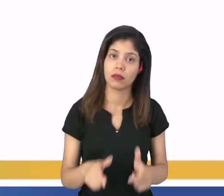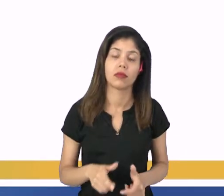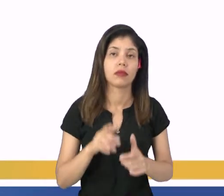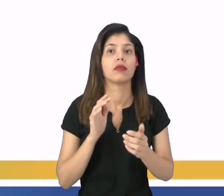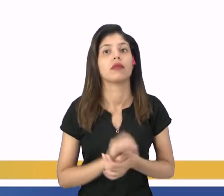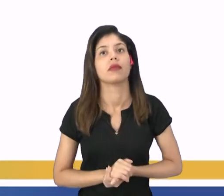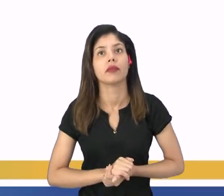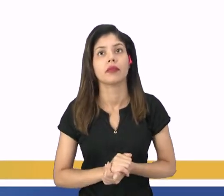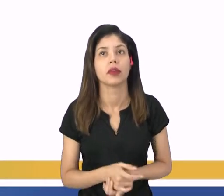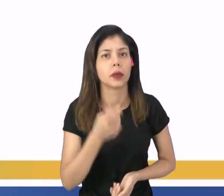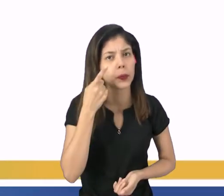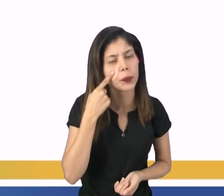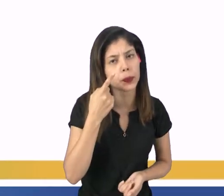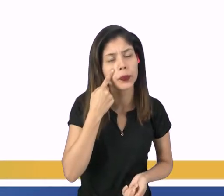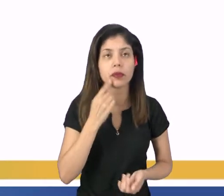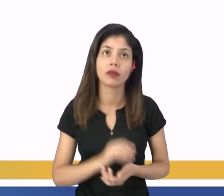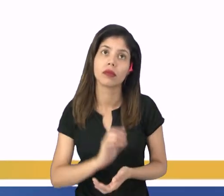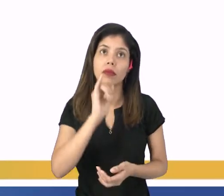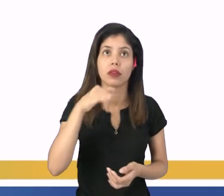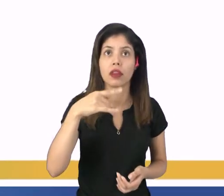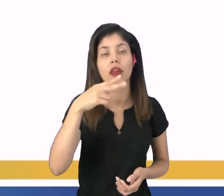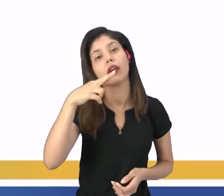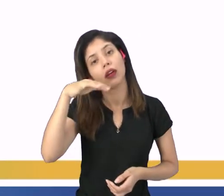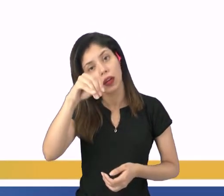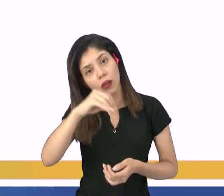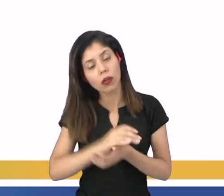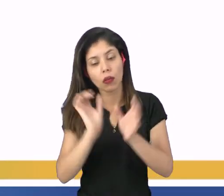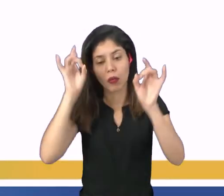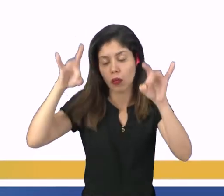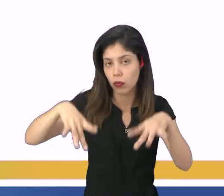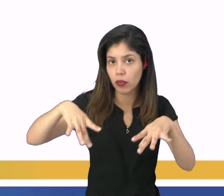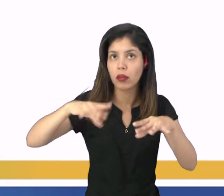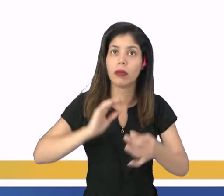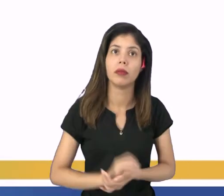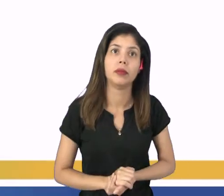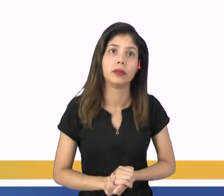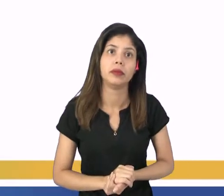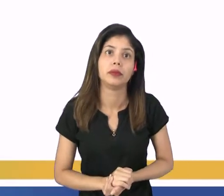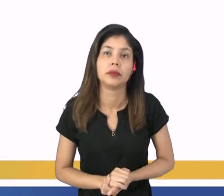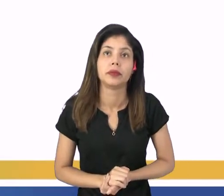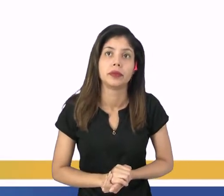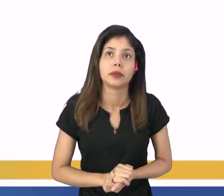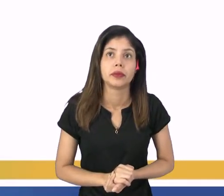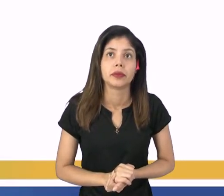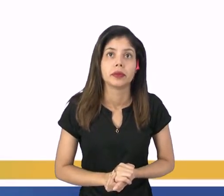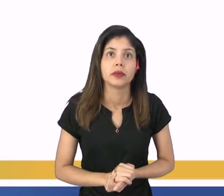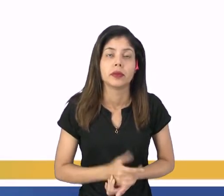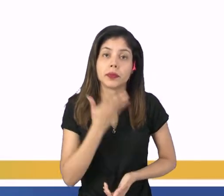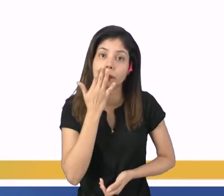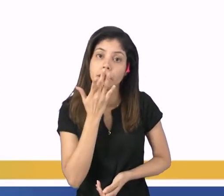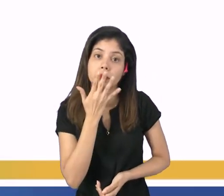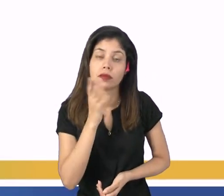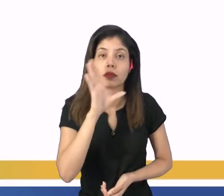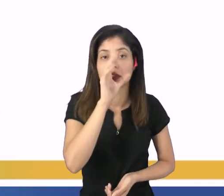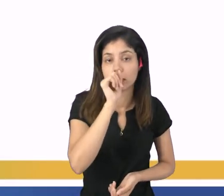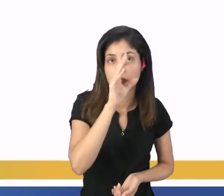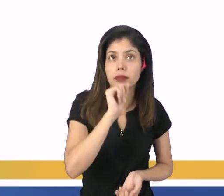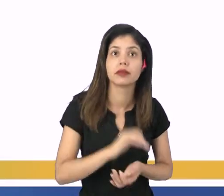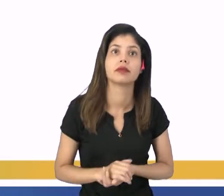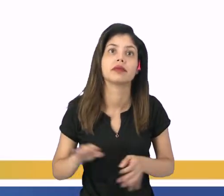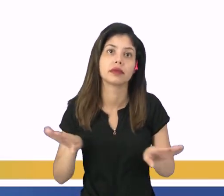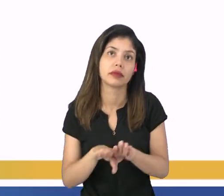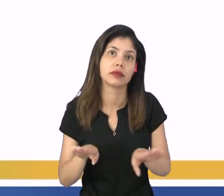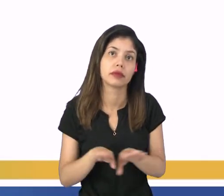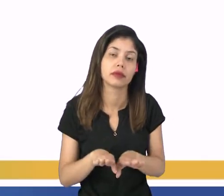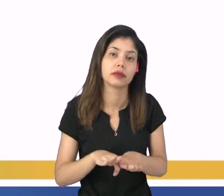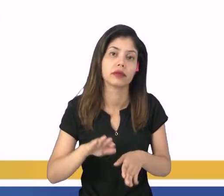Observe que o Império Inca está no último quadro ali, na cor laranja, Que cabe aqui a América do